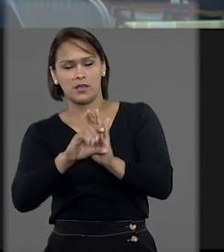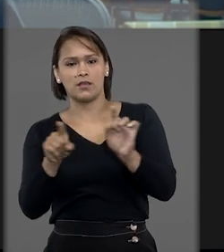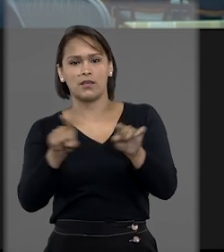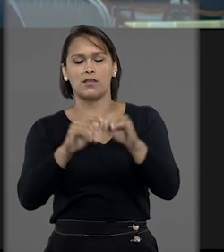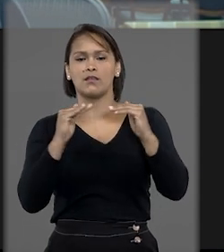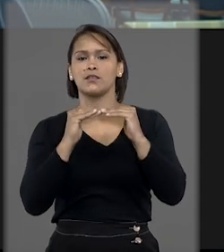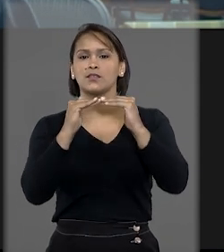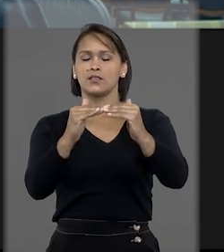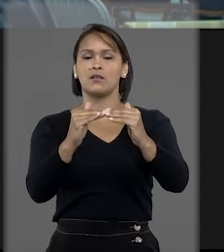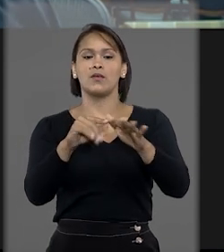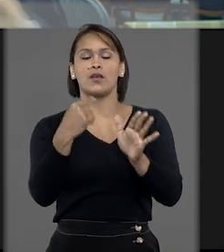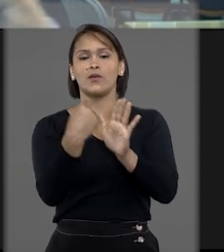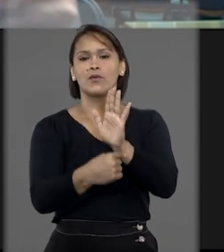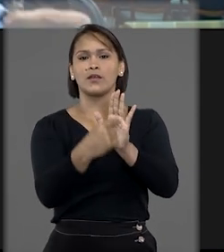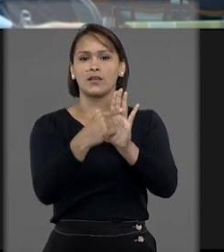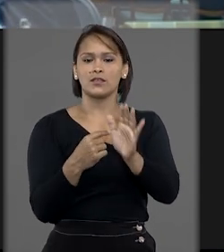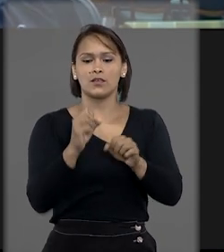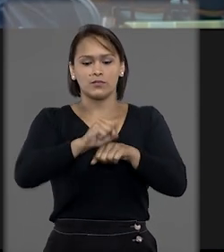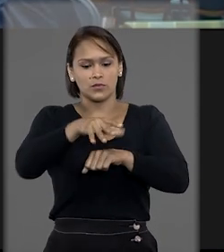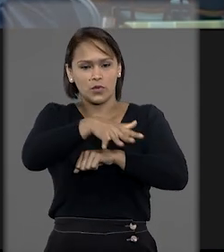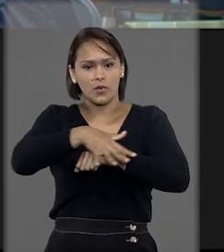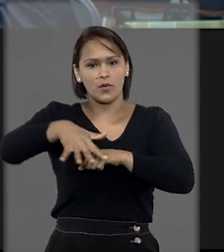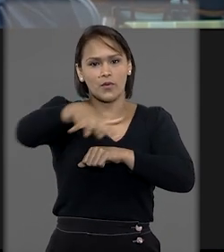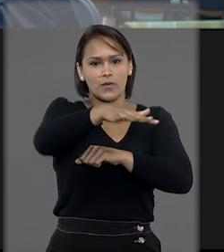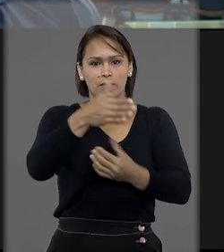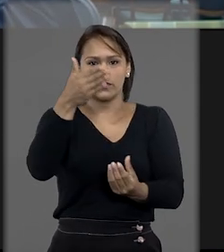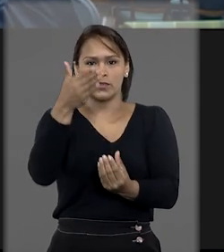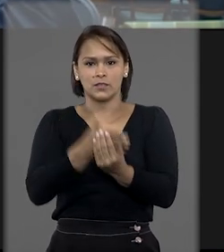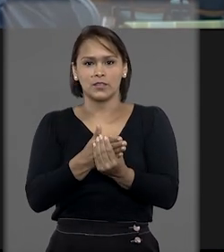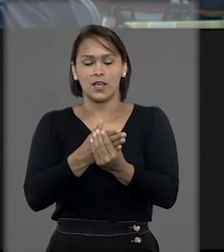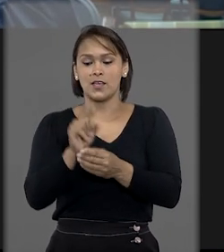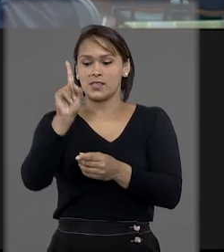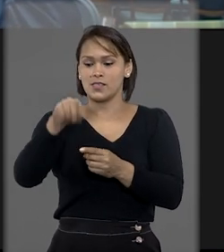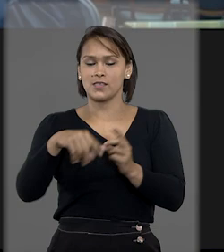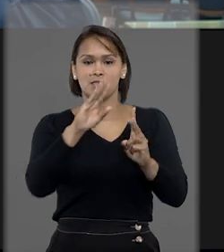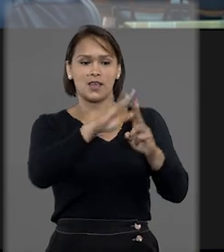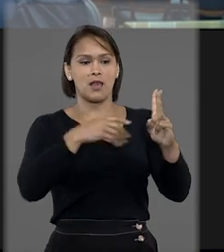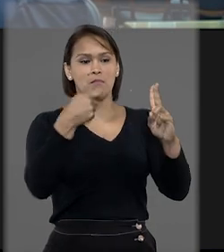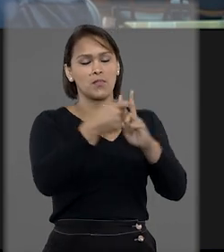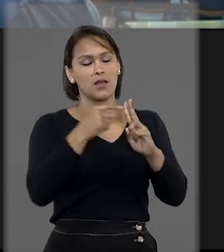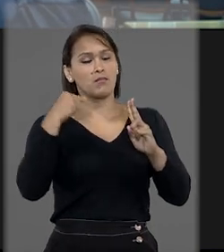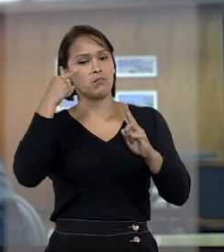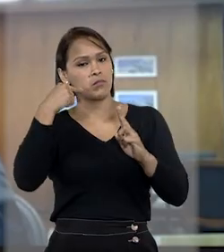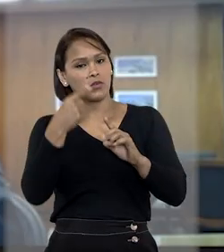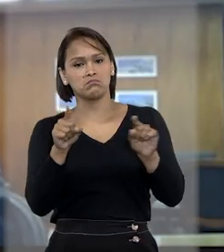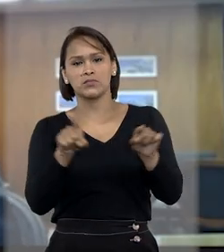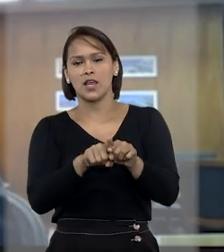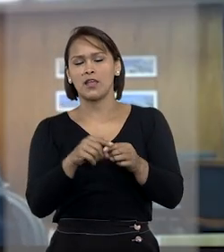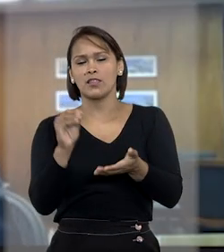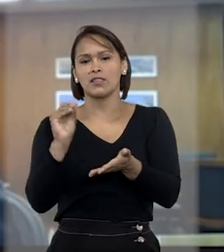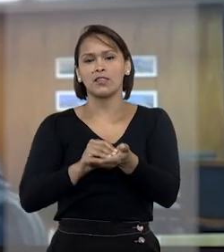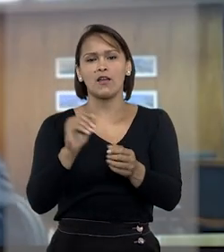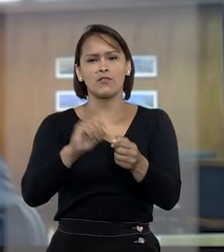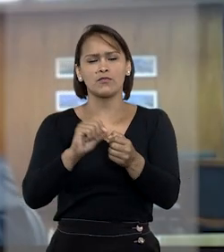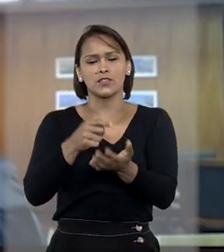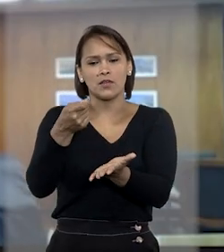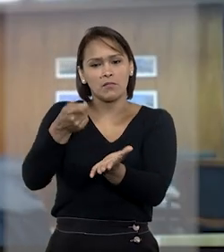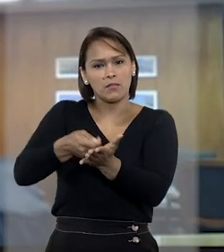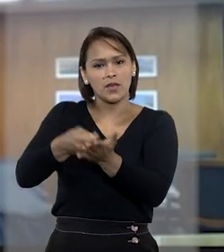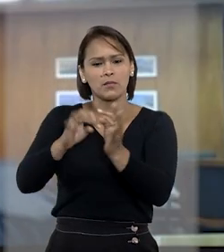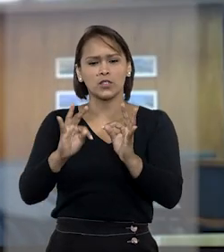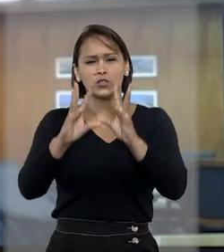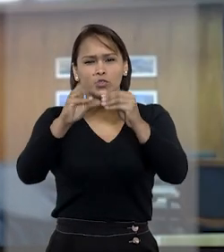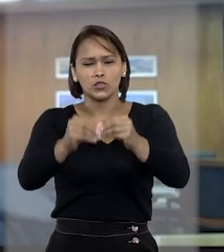Processo Civil estabelece o cancelamento da distribuição do processo se a parte ou seu advogado não realizar o pagamento